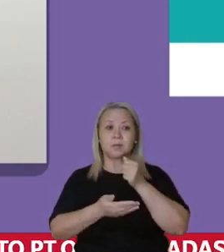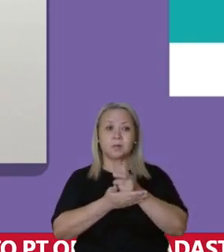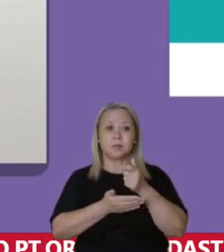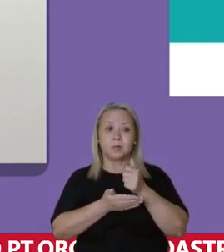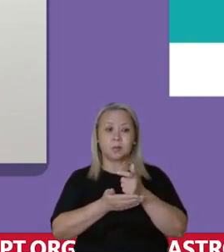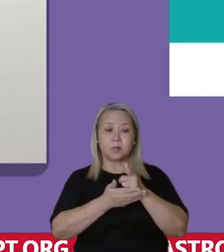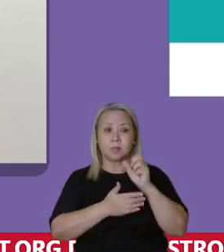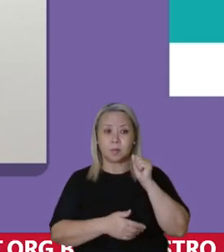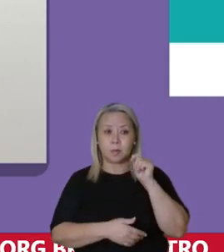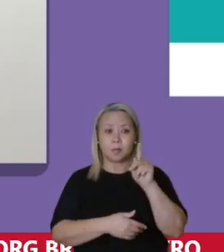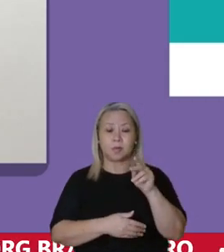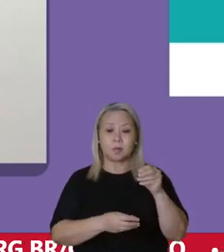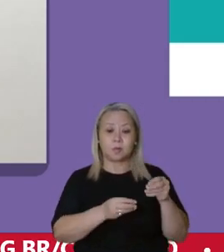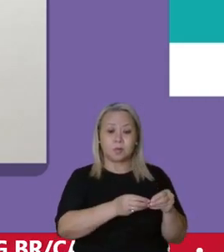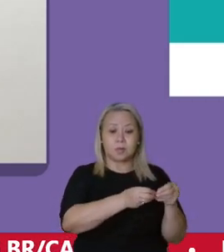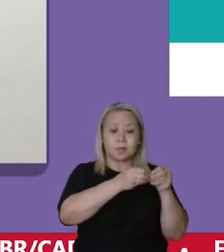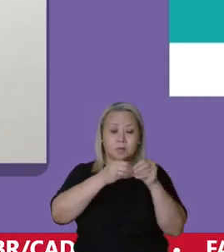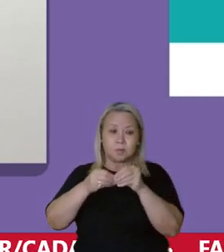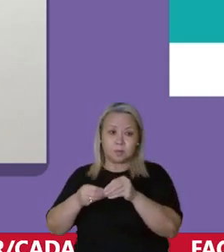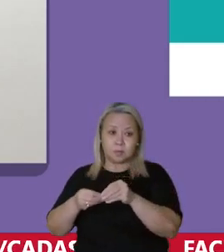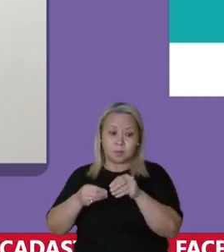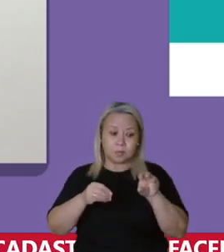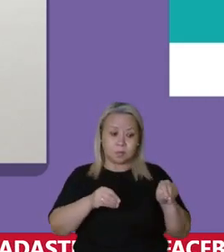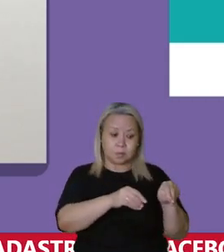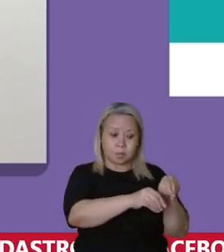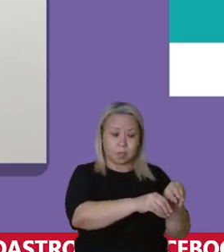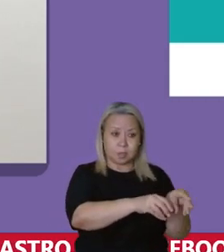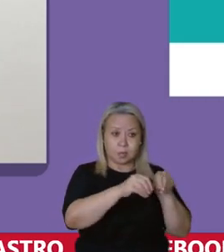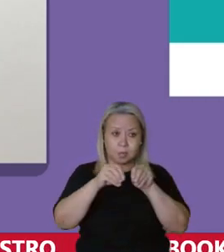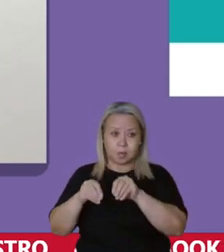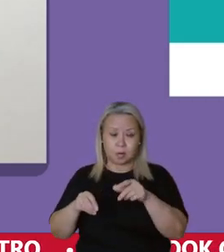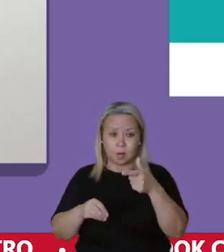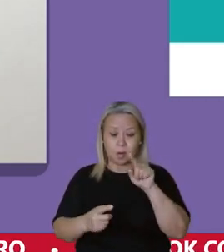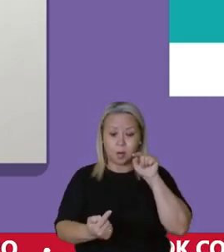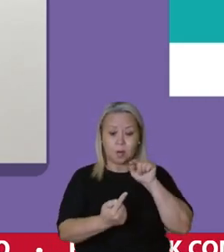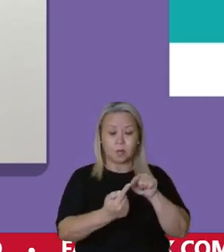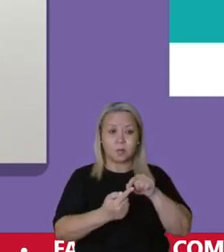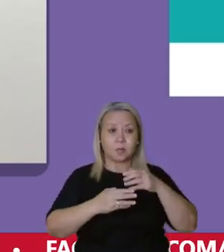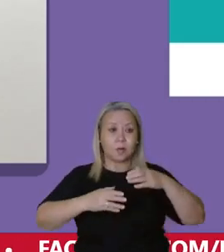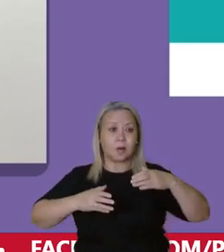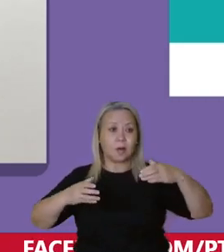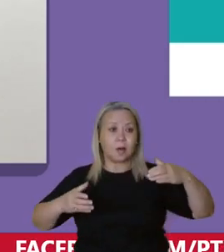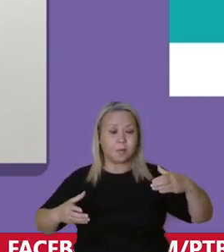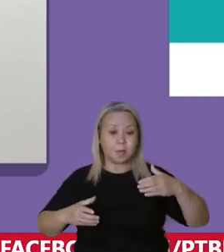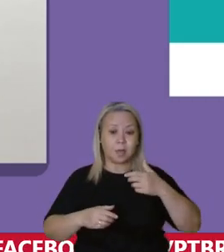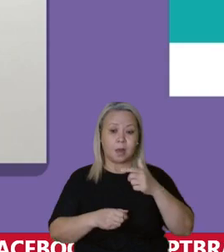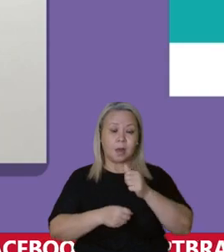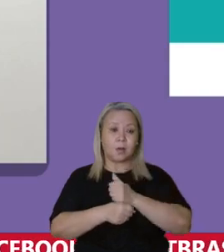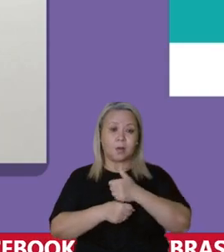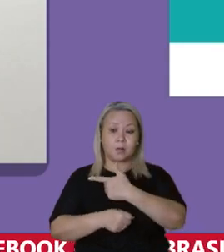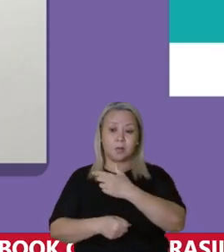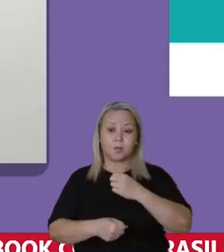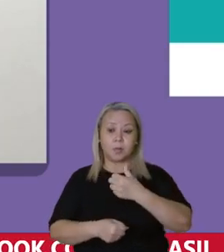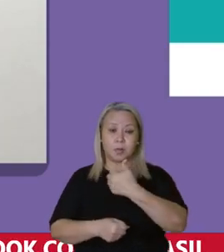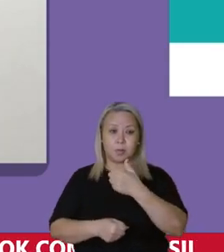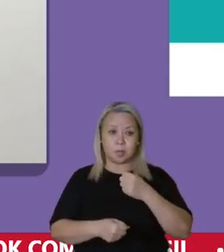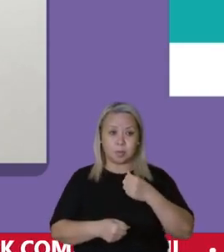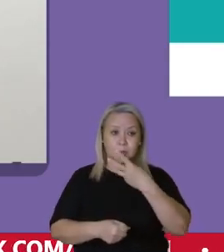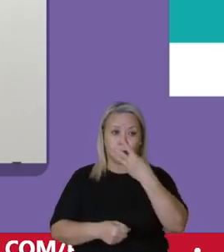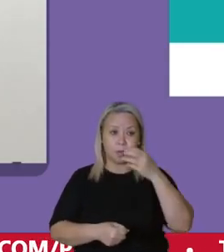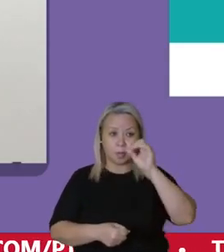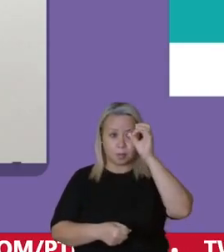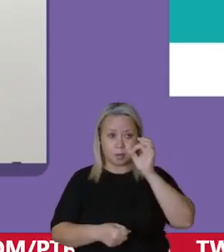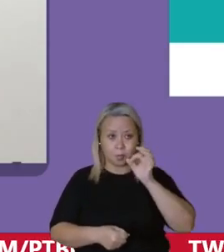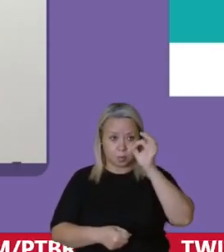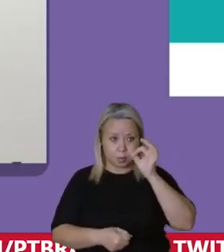estão sendo desviadas para outras finalidades, ampliando em 2016 para